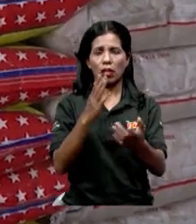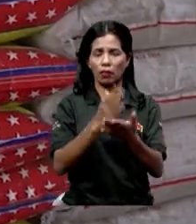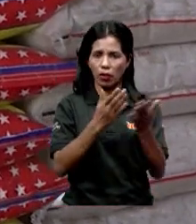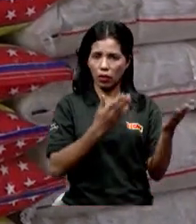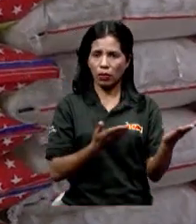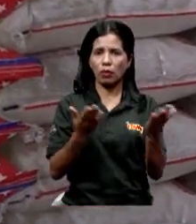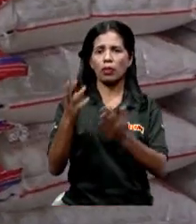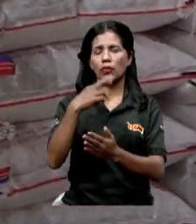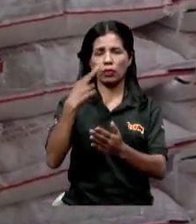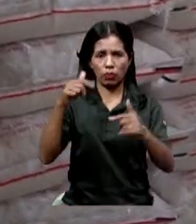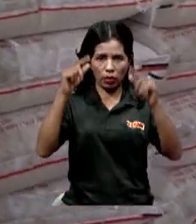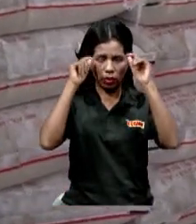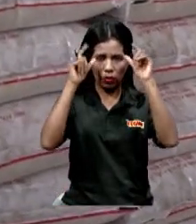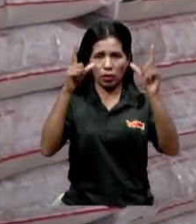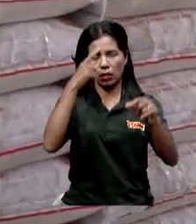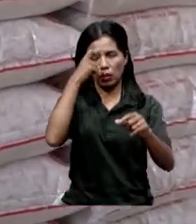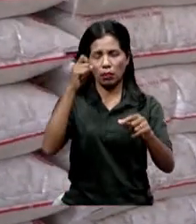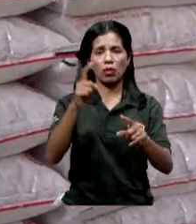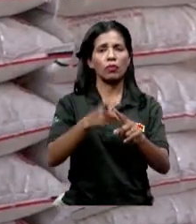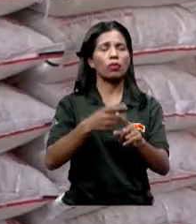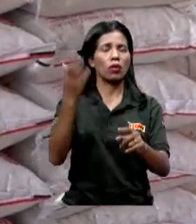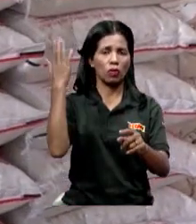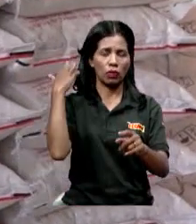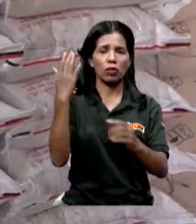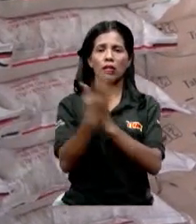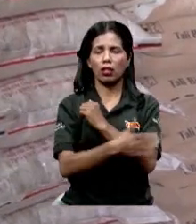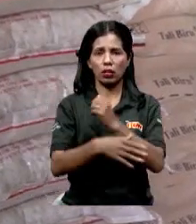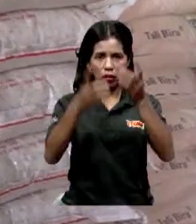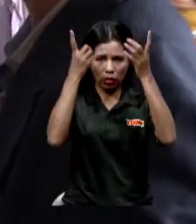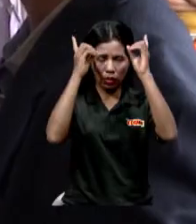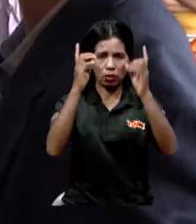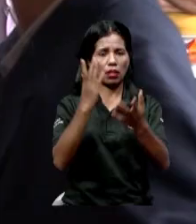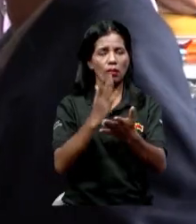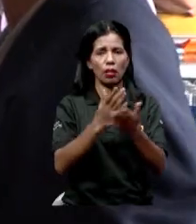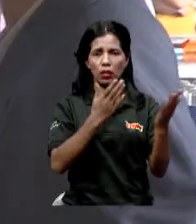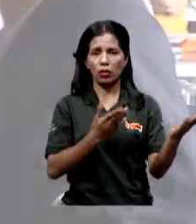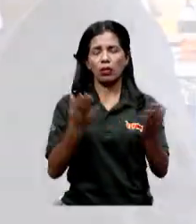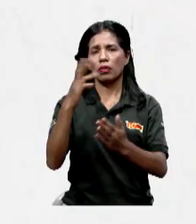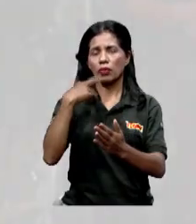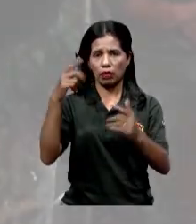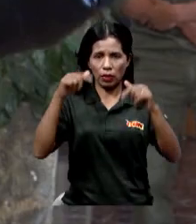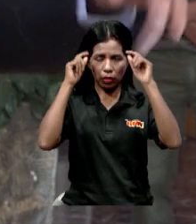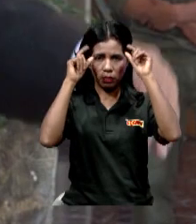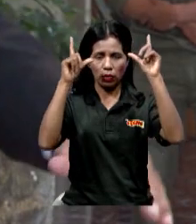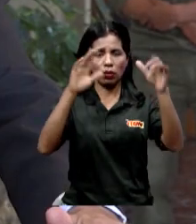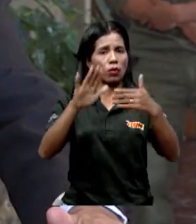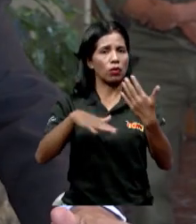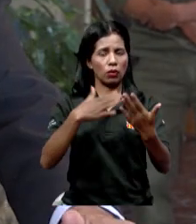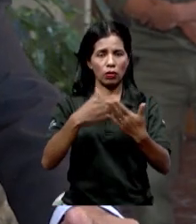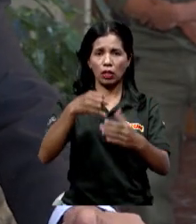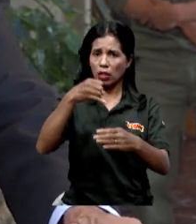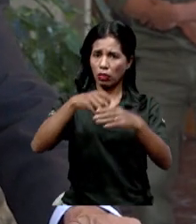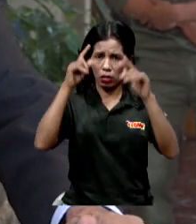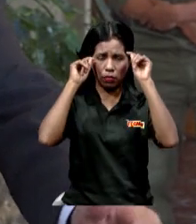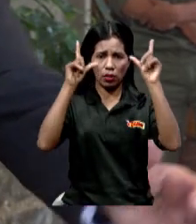importação Foz, meio Timor-Leste, também a Fulancoto, nação refere decide hoje para importação Foz, Banação Roto, inclui